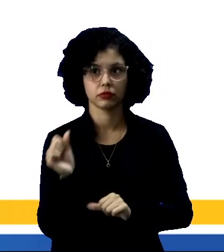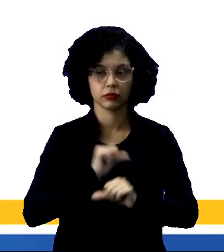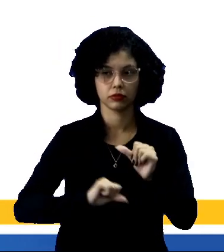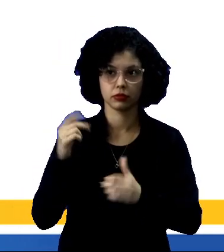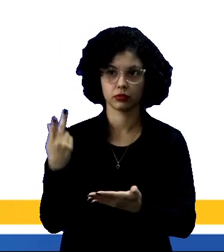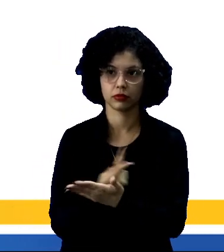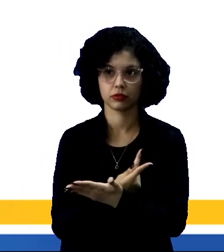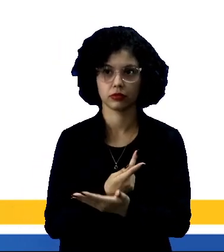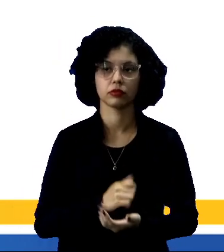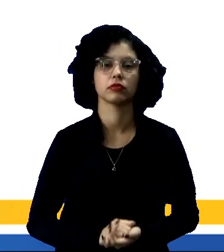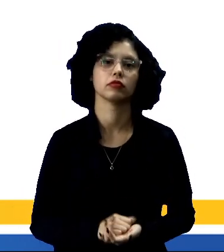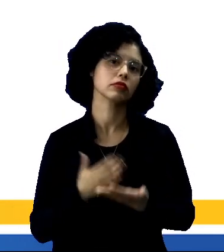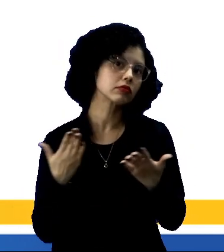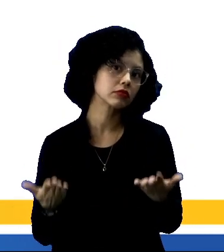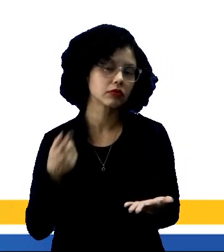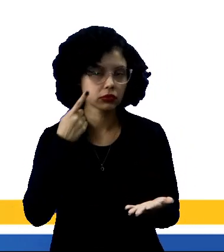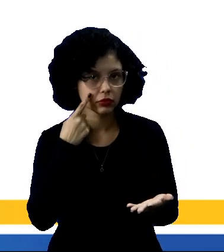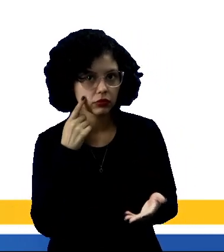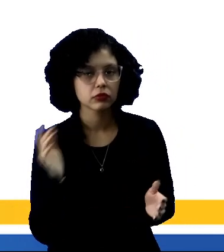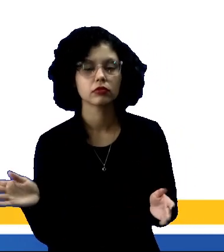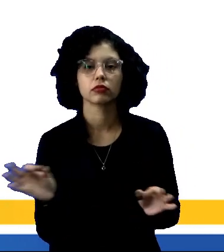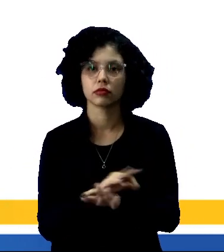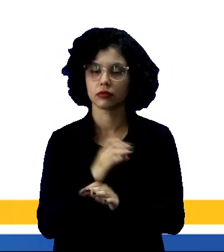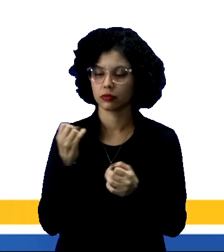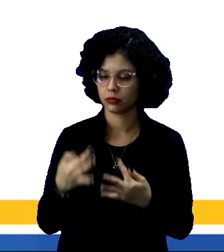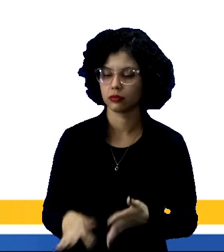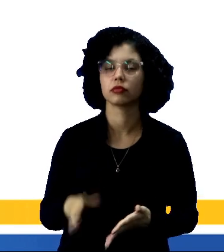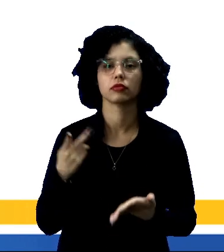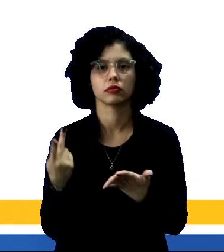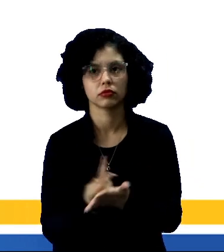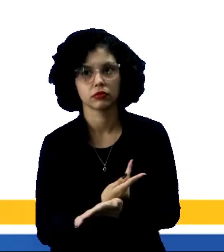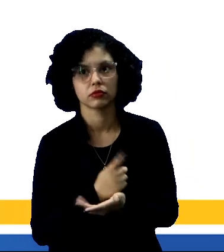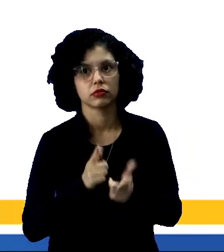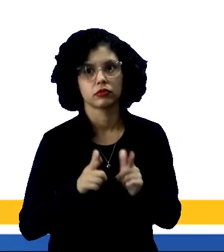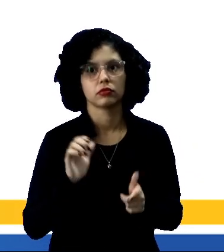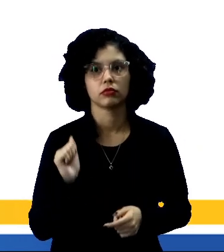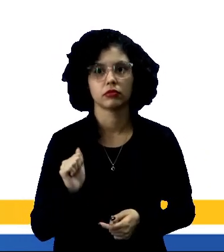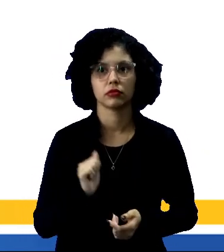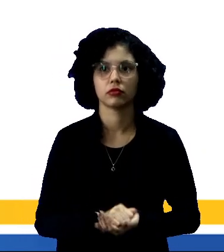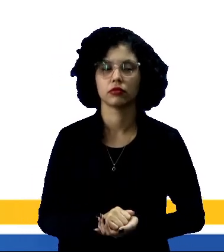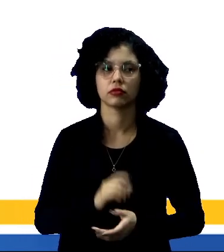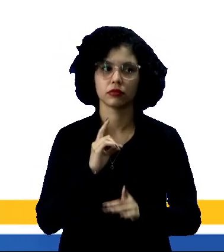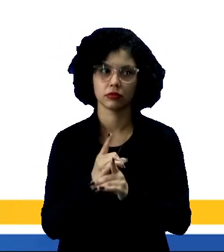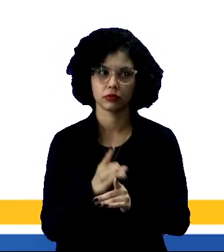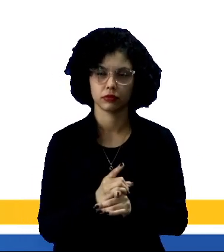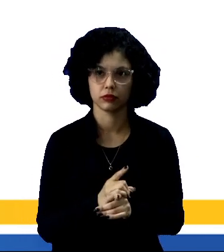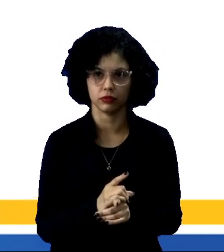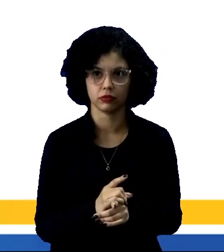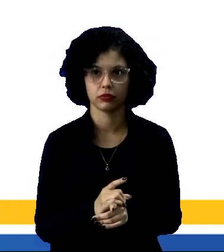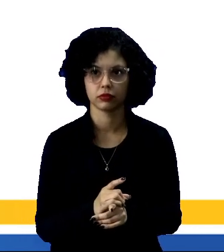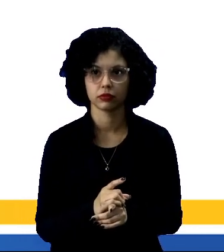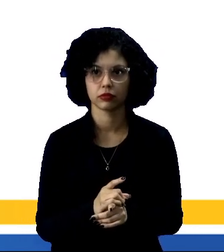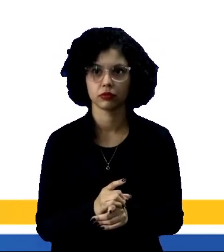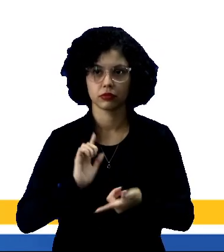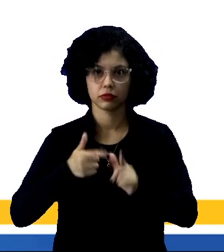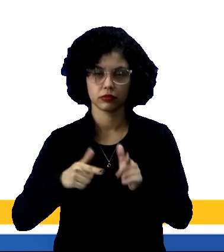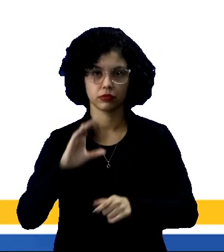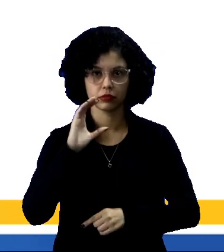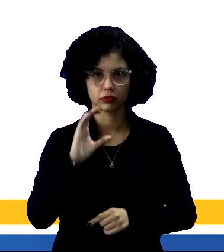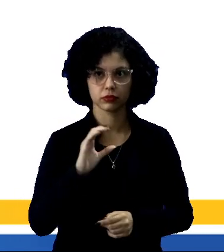vieram errados. Opa! Acabei de explicar quando expliquei a letra A e aí nós encontramos nossa alternativa